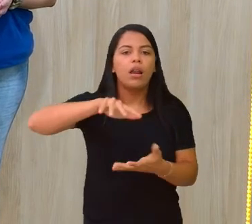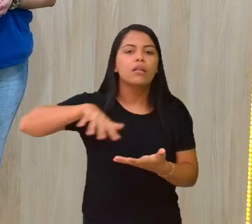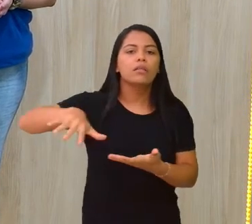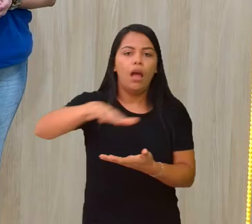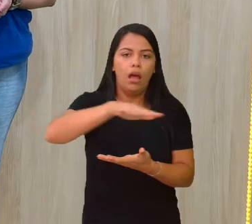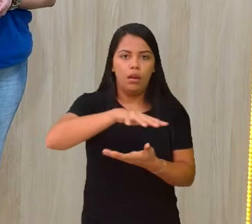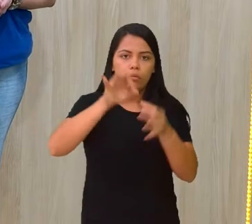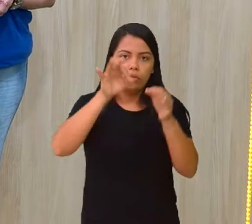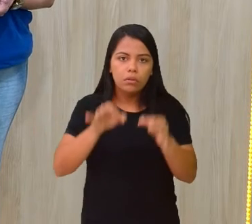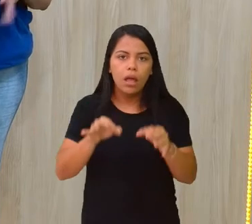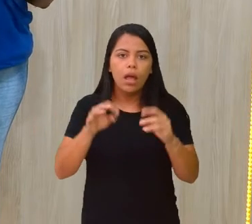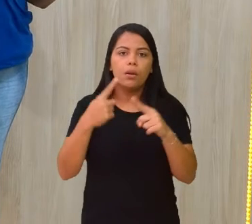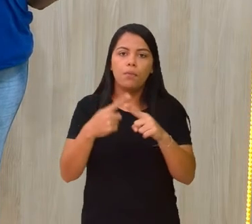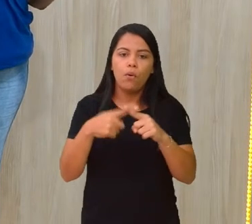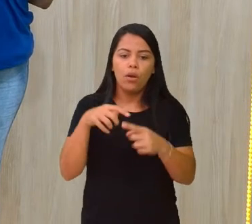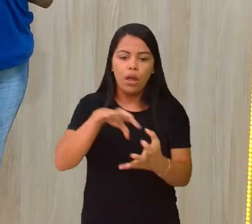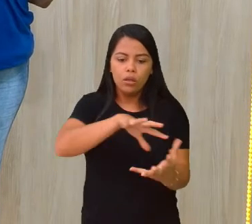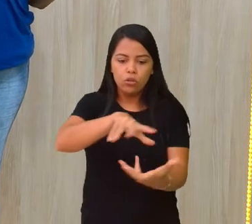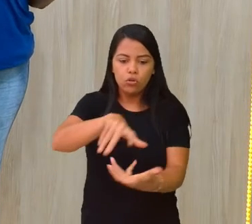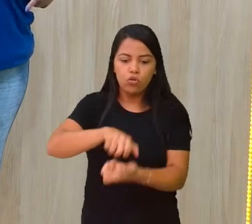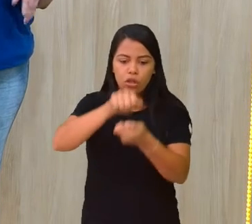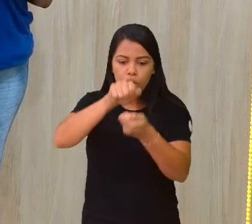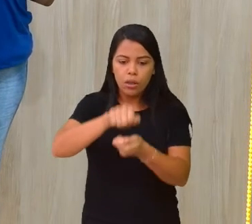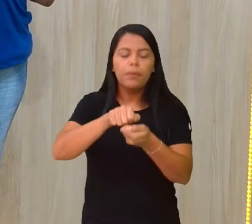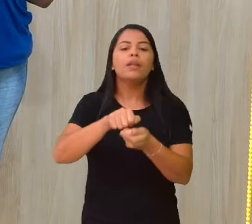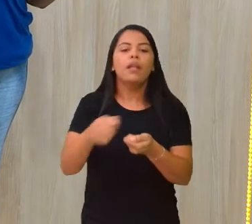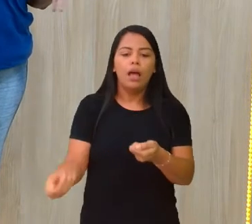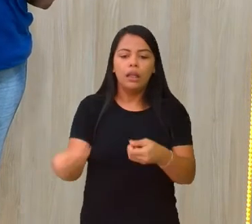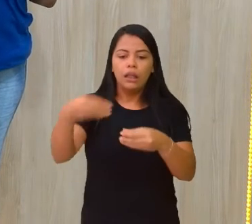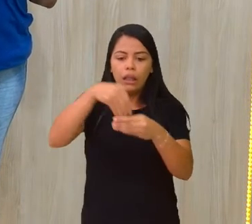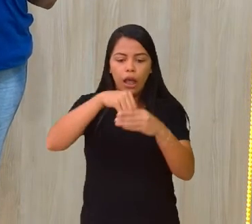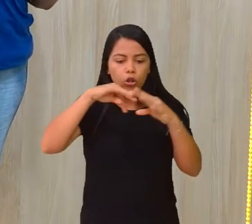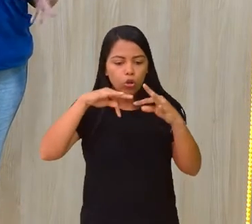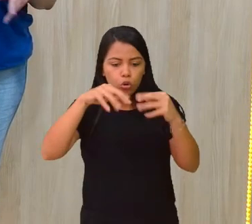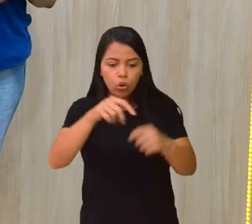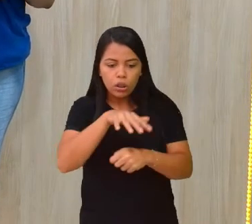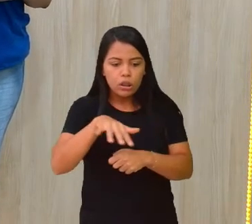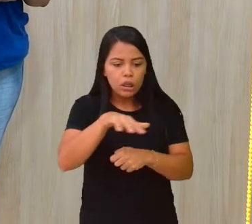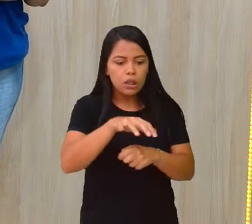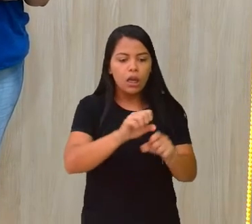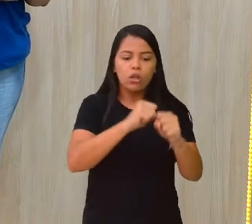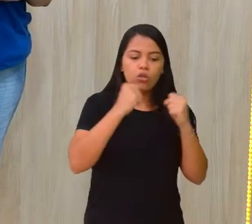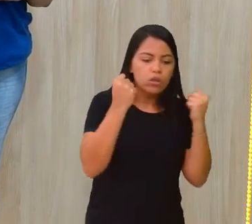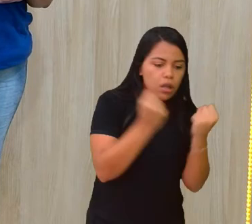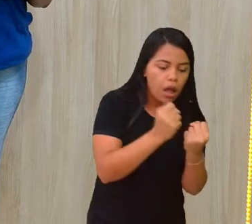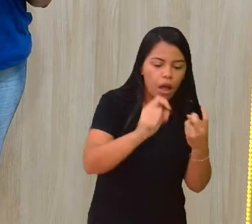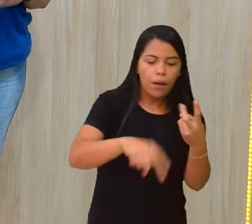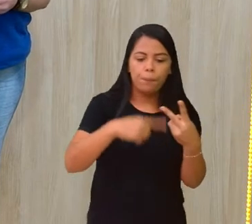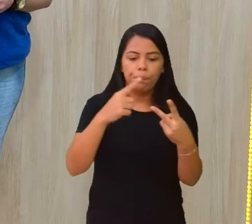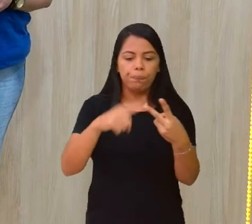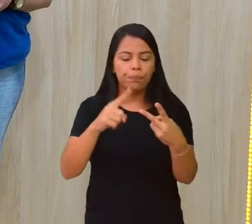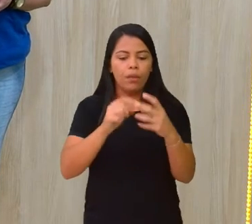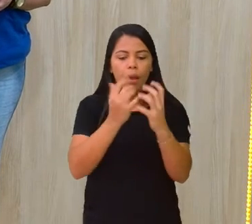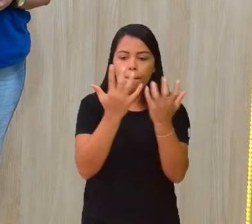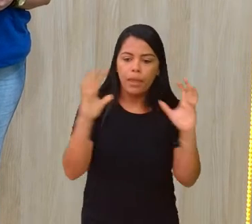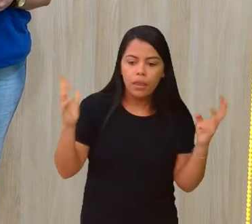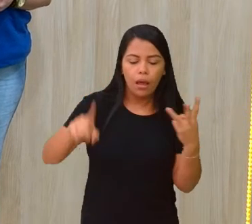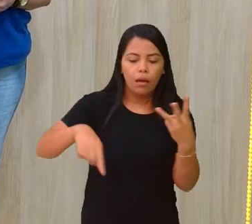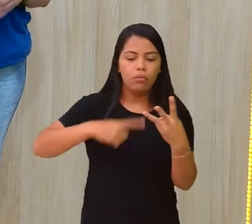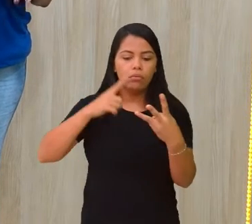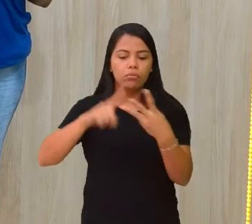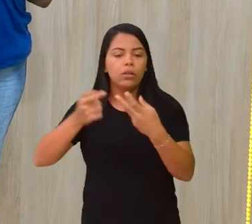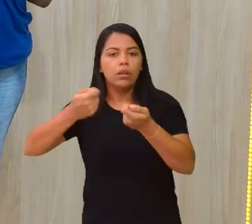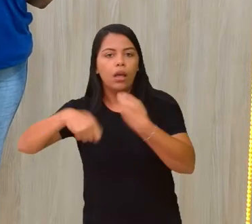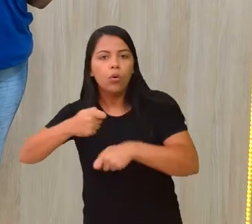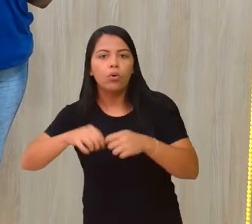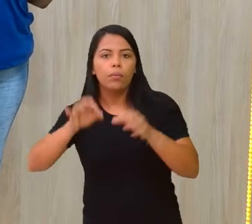sustentabilidade, porque ela abrange todos esses aspectos, né? Sociais, ambientais, né? E econômicos, tá certo? Então,